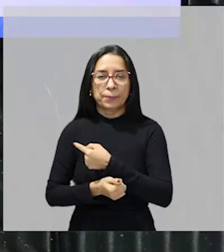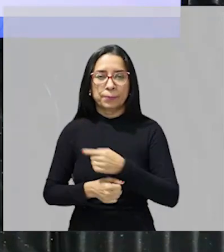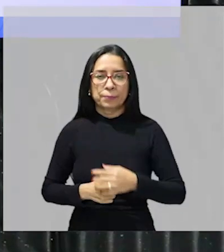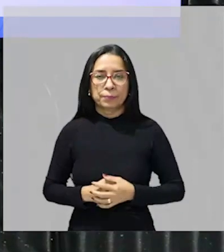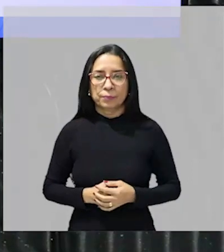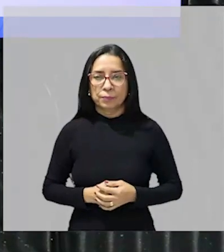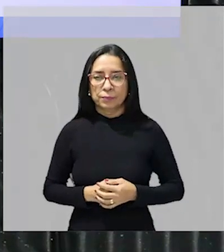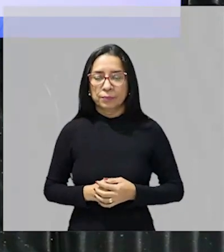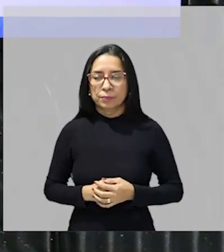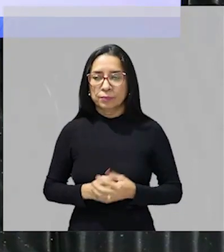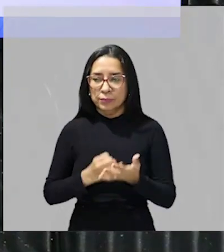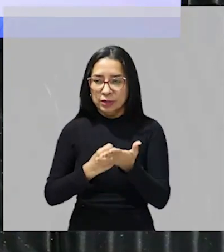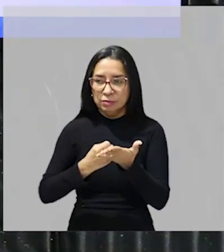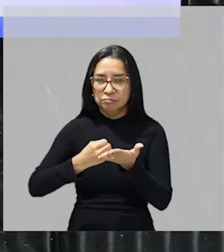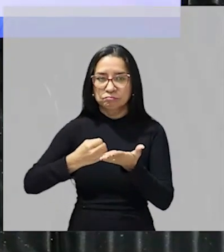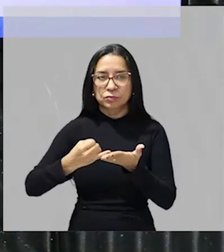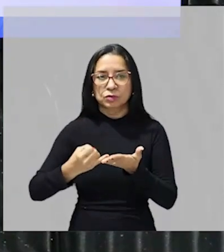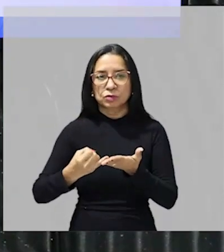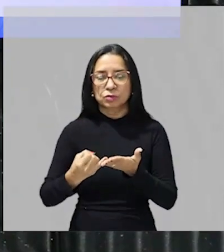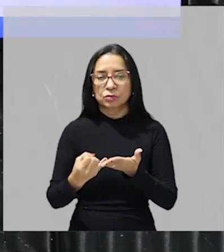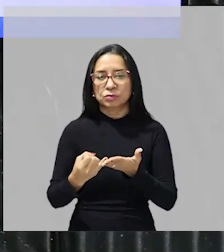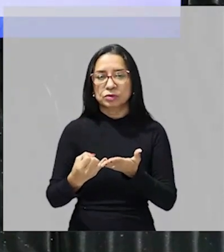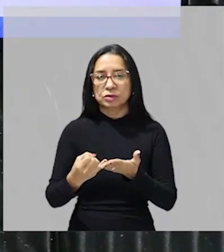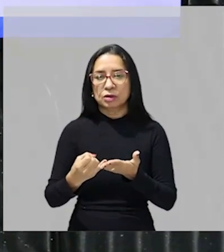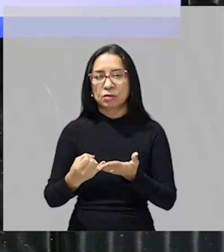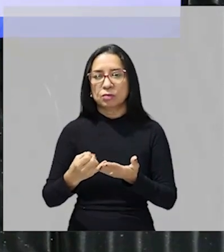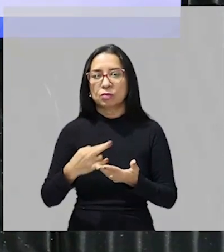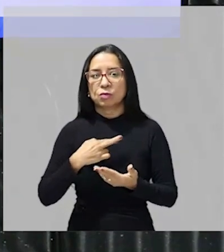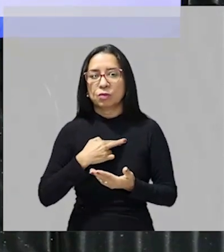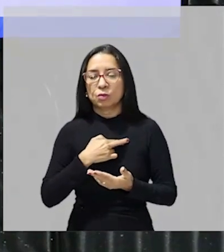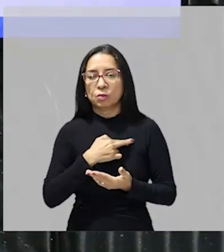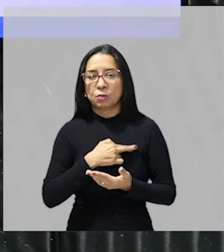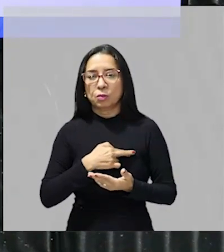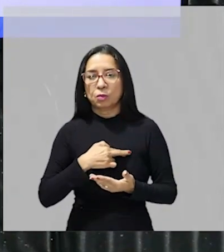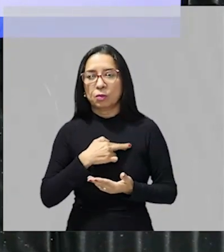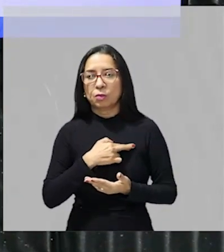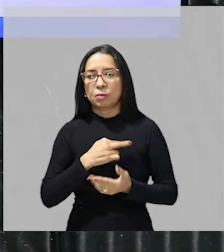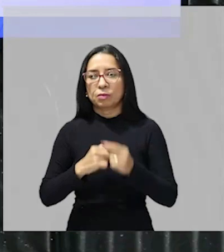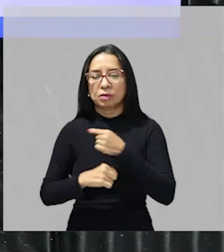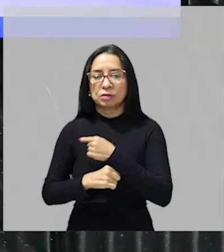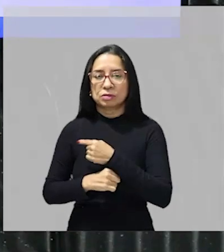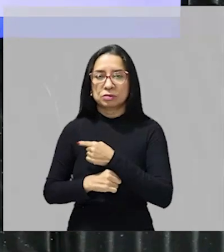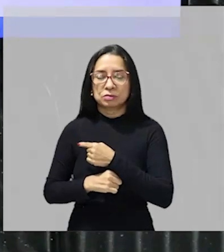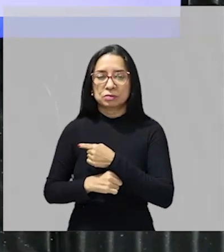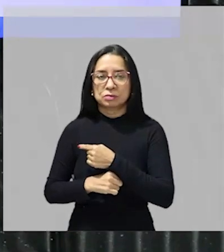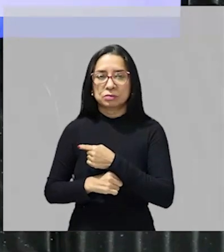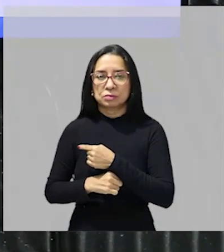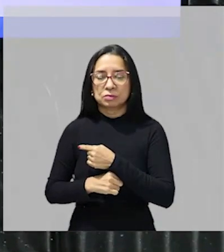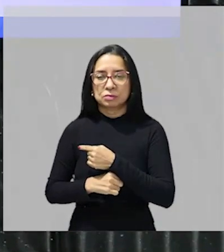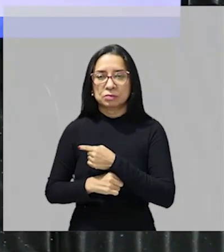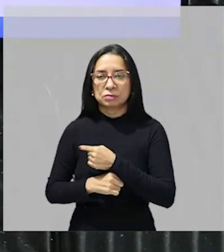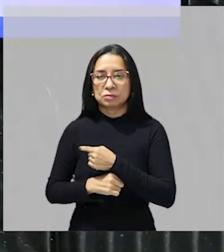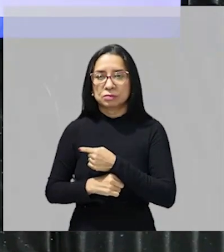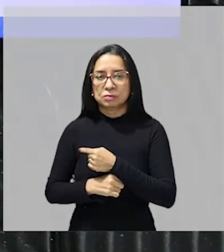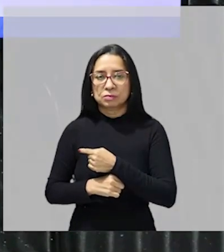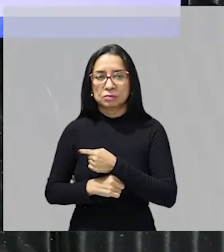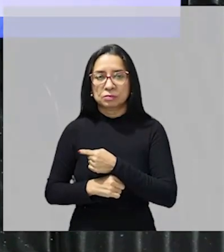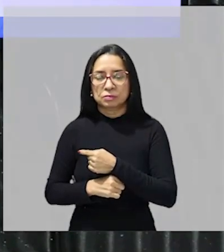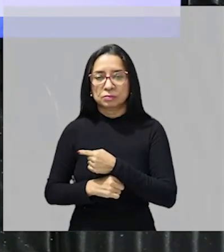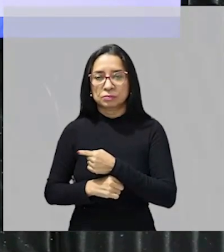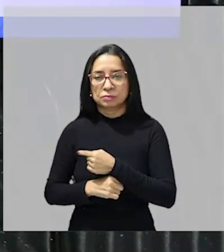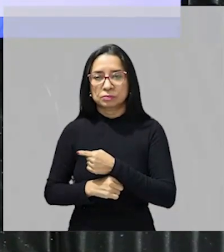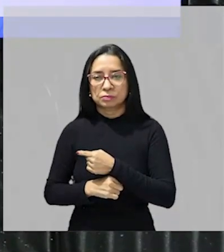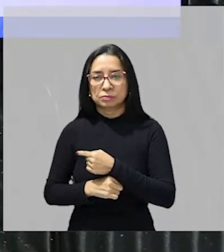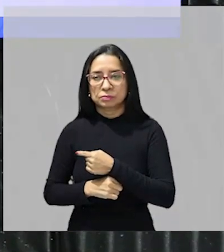Na introdução do romance, o narrador resgata lembranças de Plácida Ribeiro, relacionada a seu